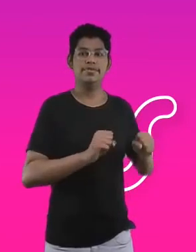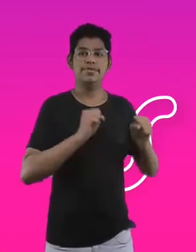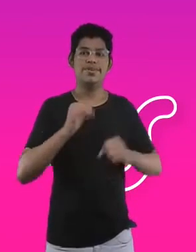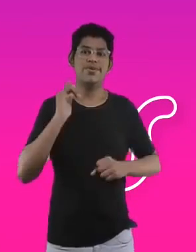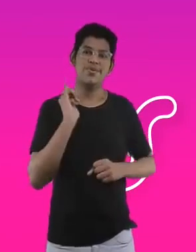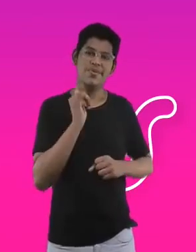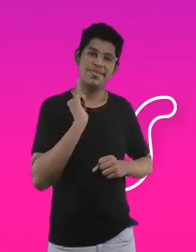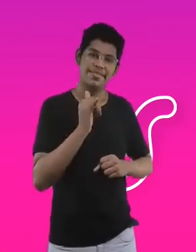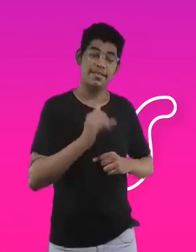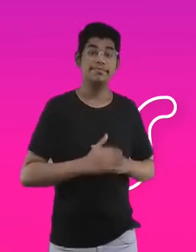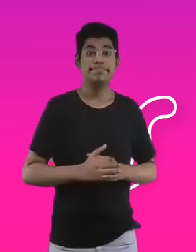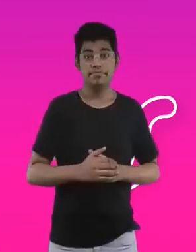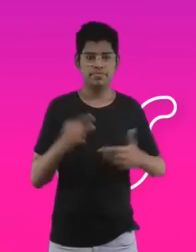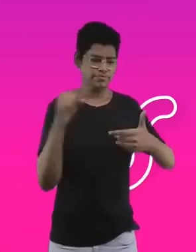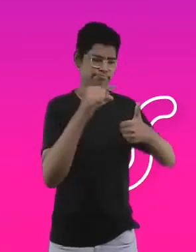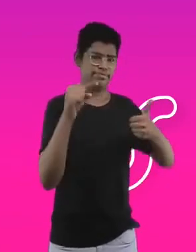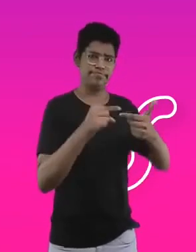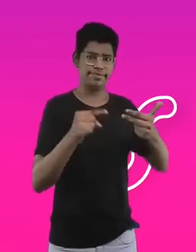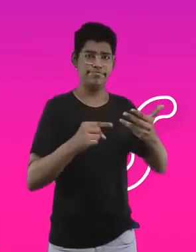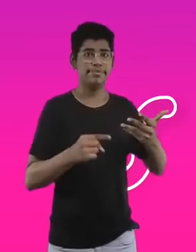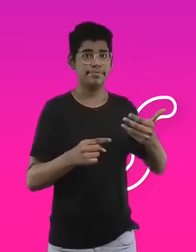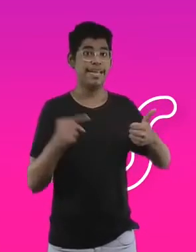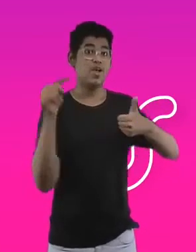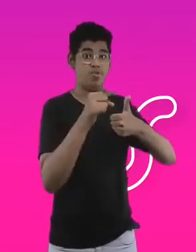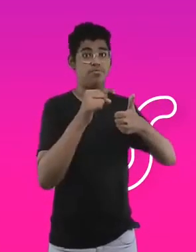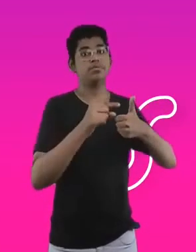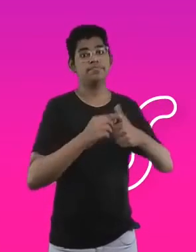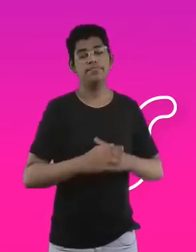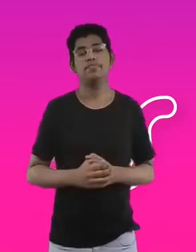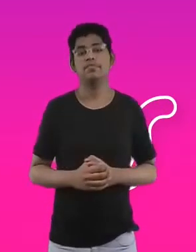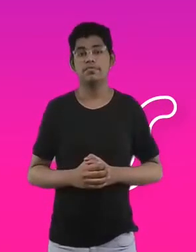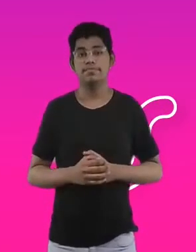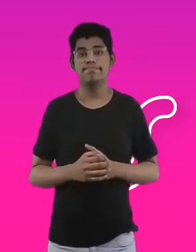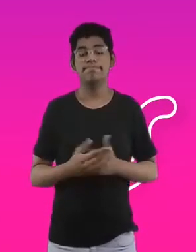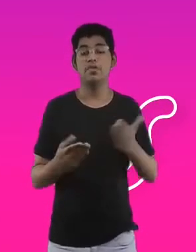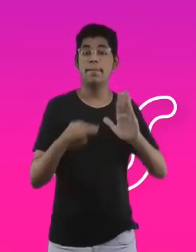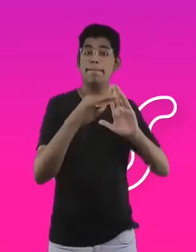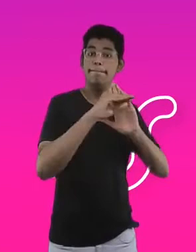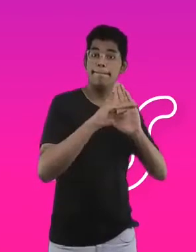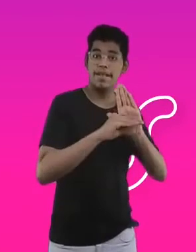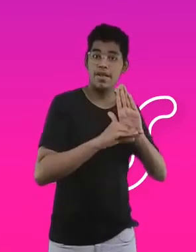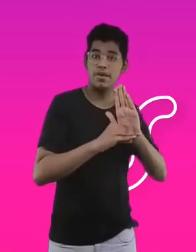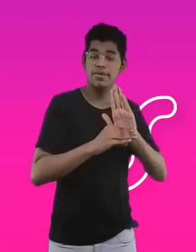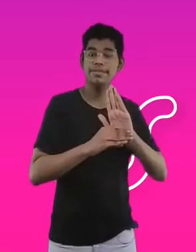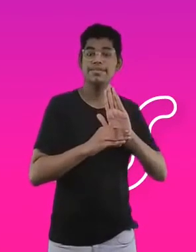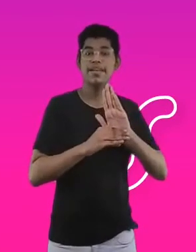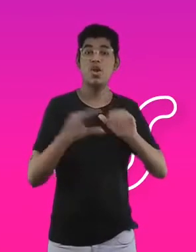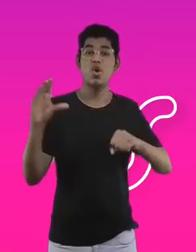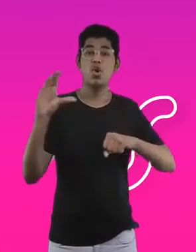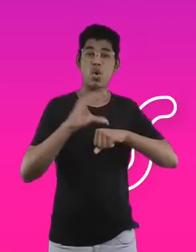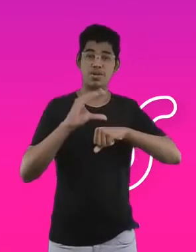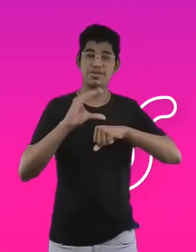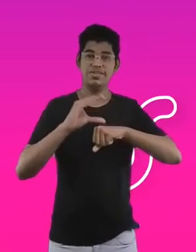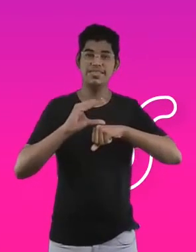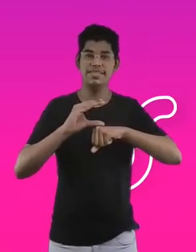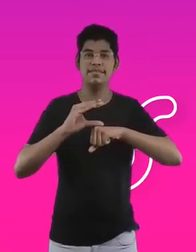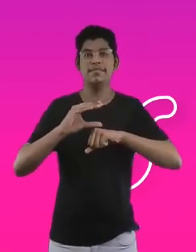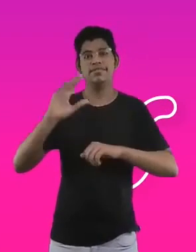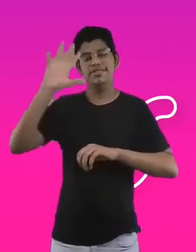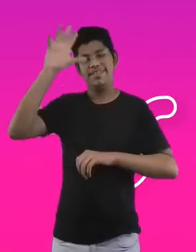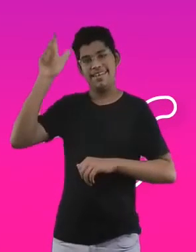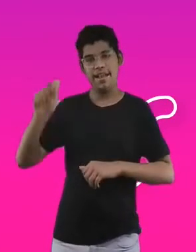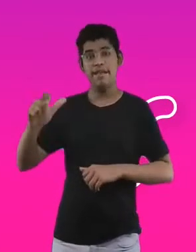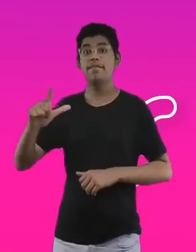várias. Agora, em uma pauta perspectiva do continente africano, existem pessoas, né, e